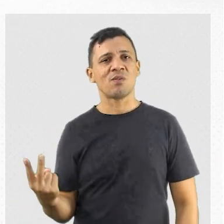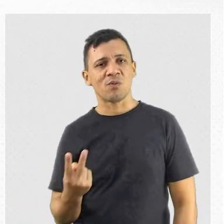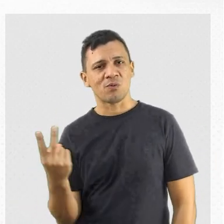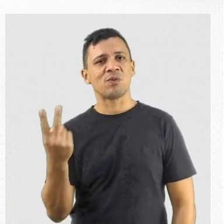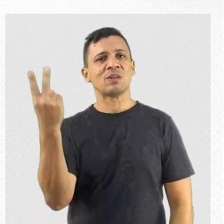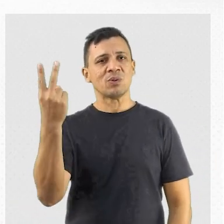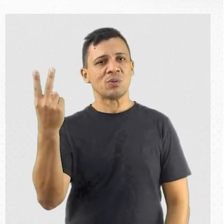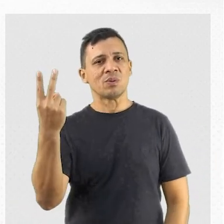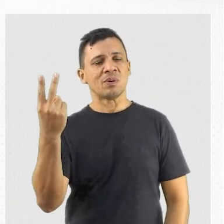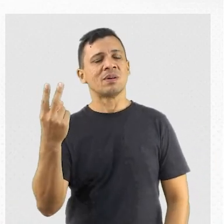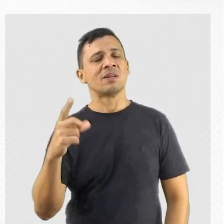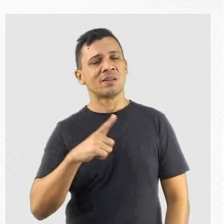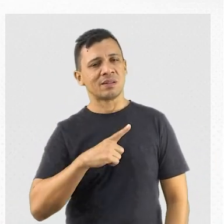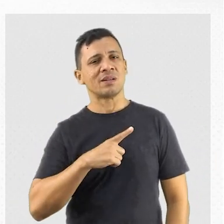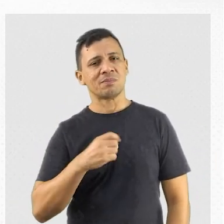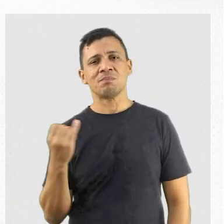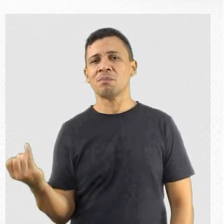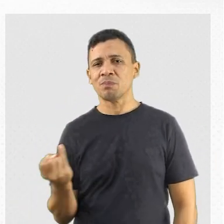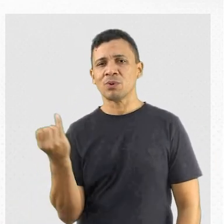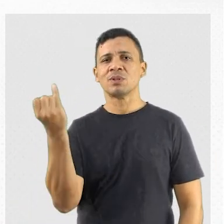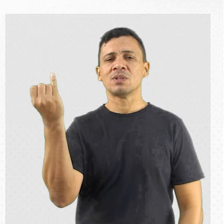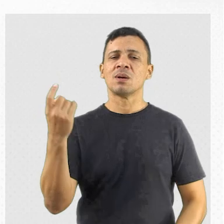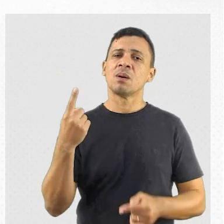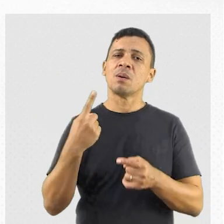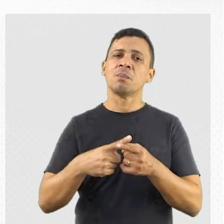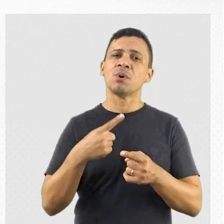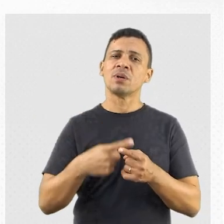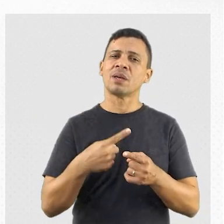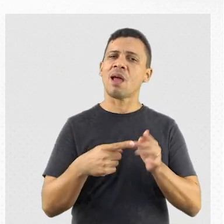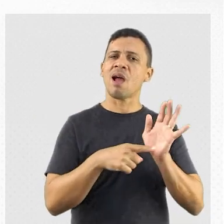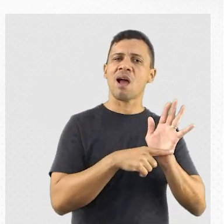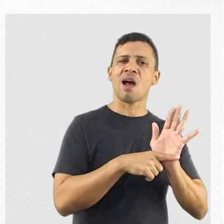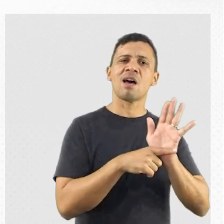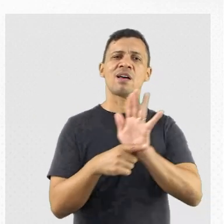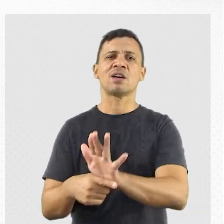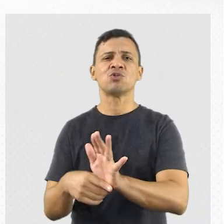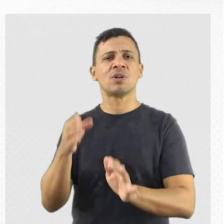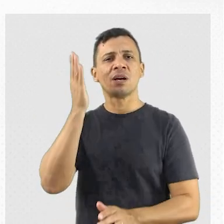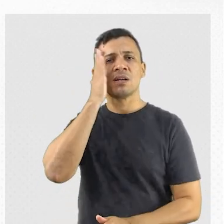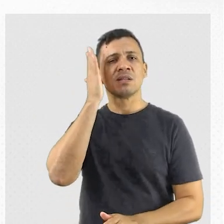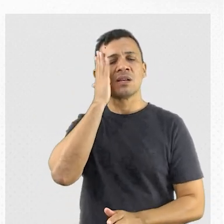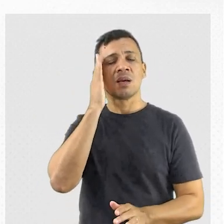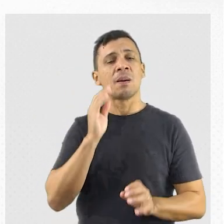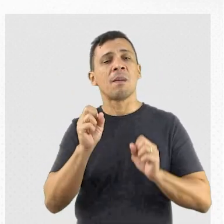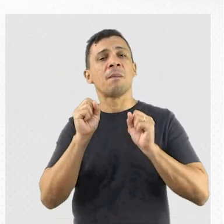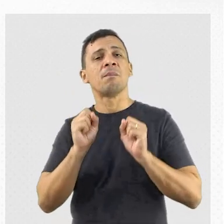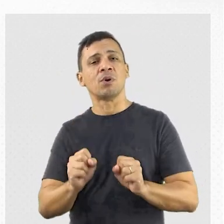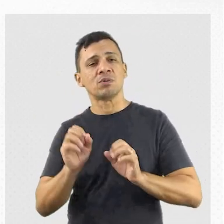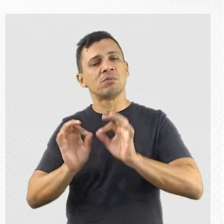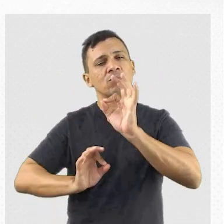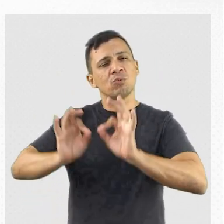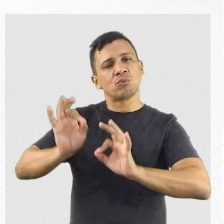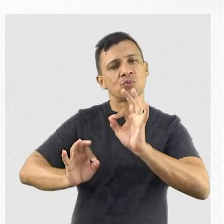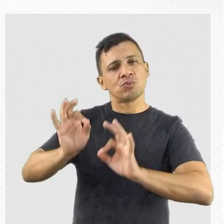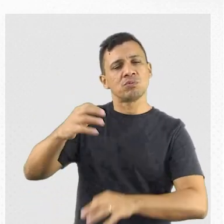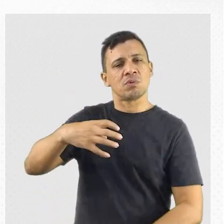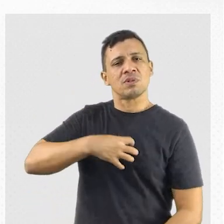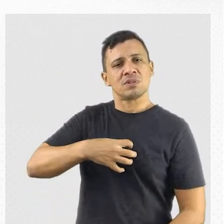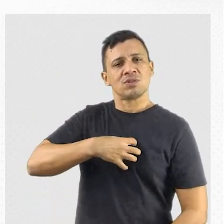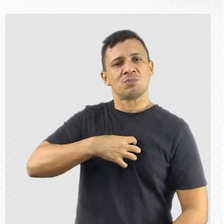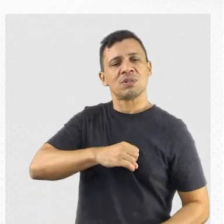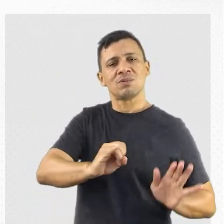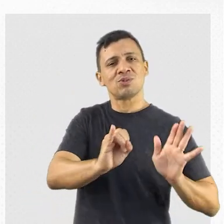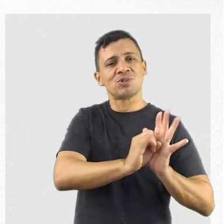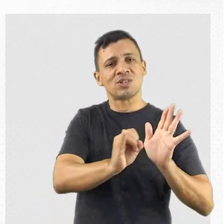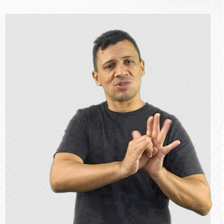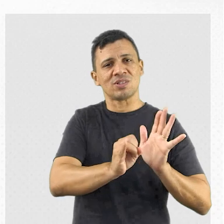relação entre indivíduo e sociedade. E aí, para ter acesso a essas reflexões, nós vamos começar pela sociologia clássica